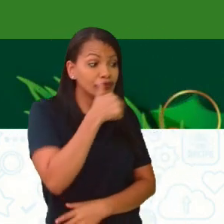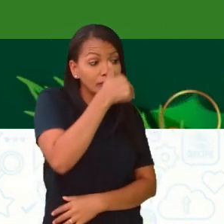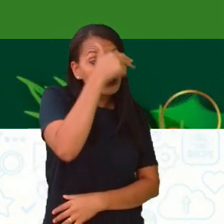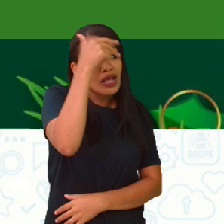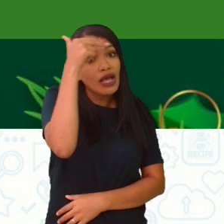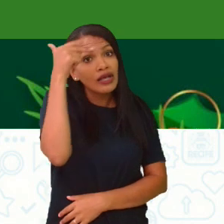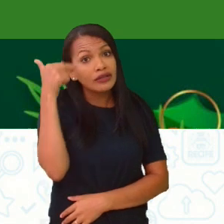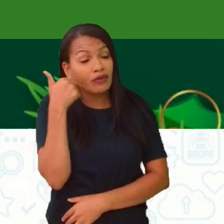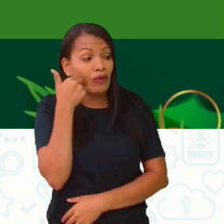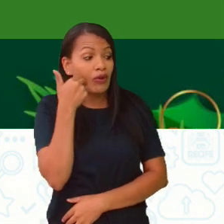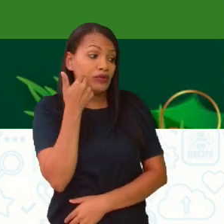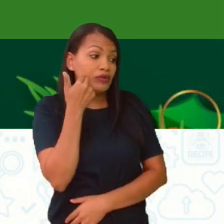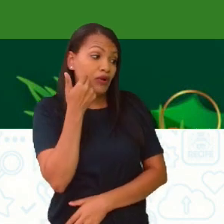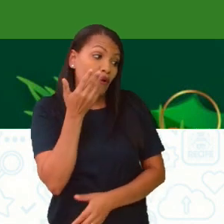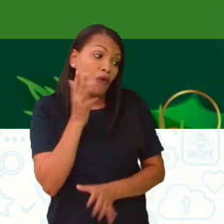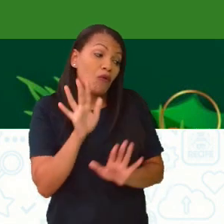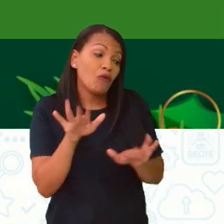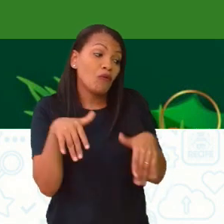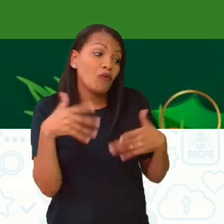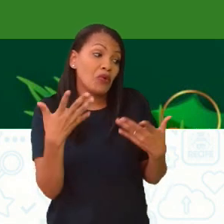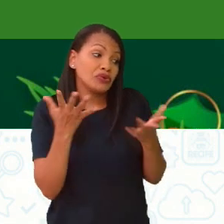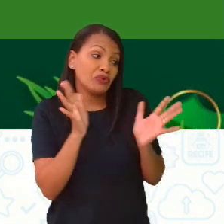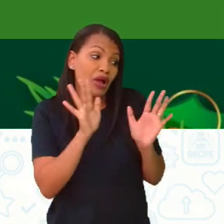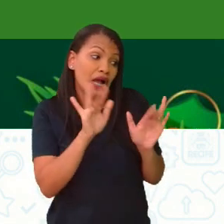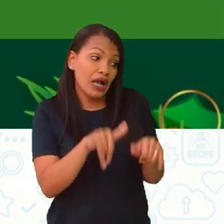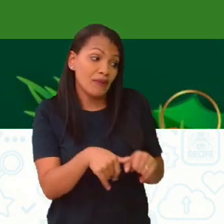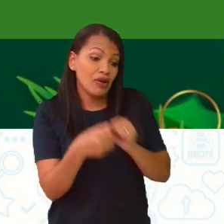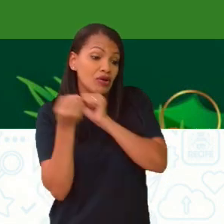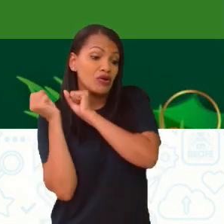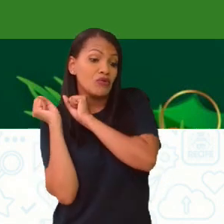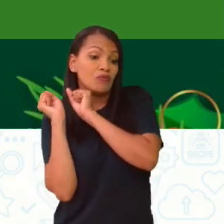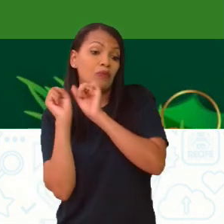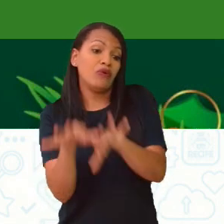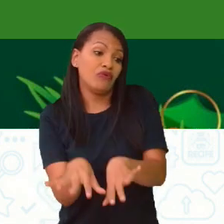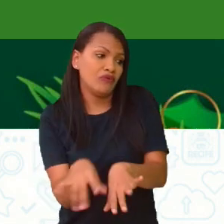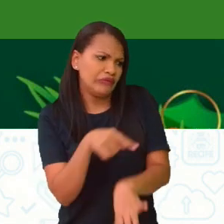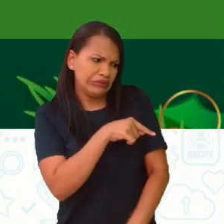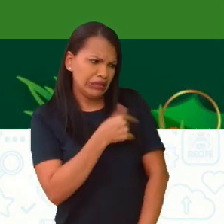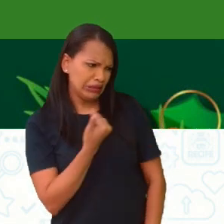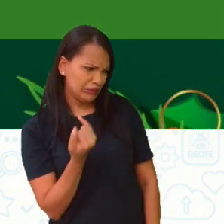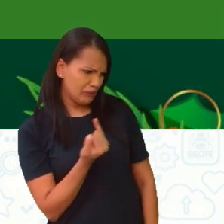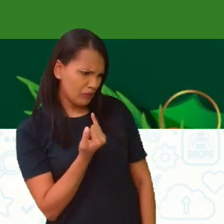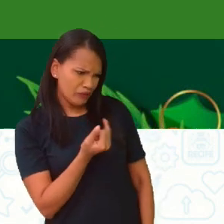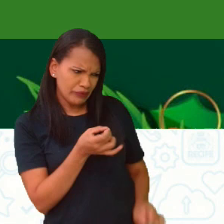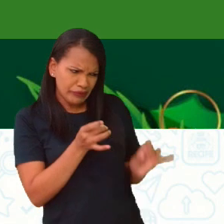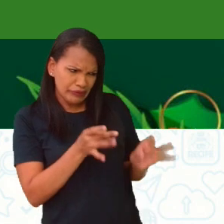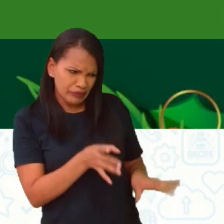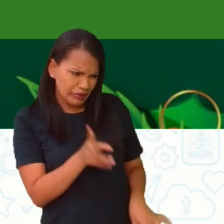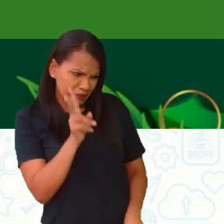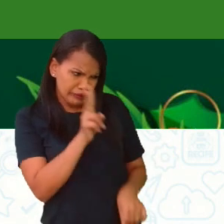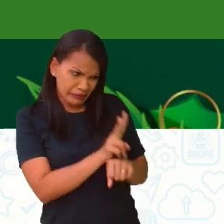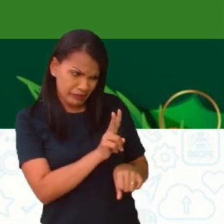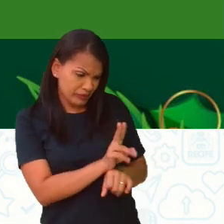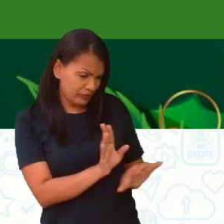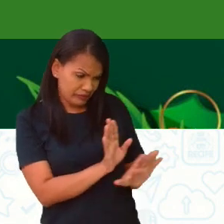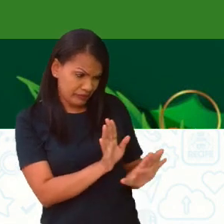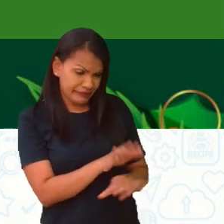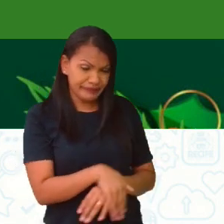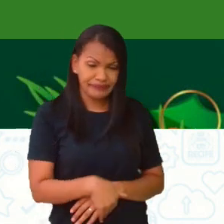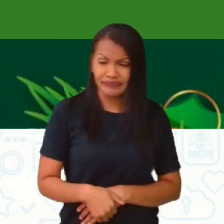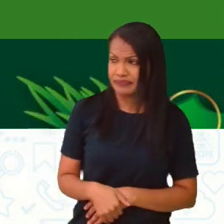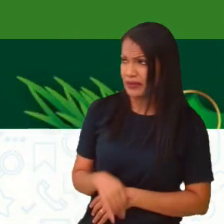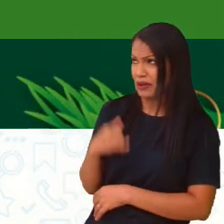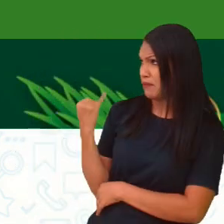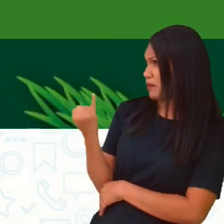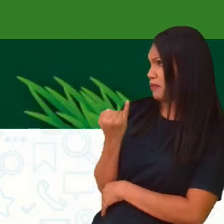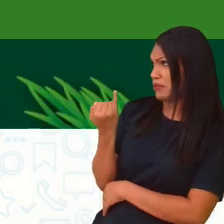são jogadas fora depois do Ano Novo. Você não terá valor e não será conservada. Não me importo,